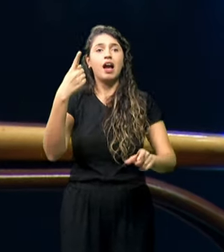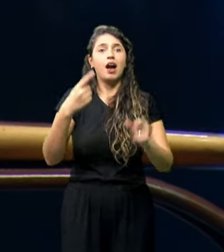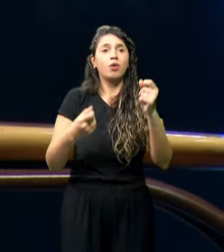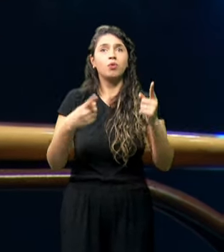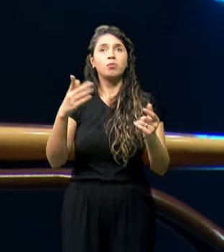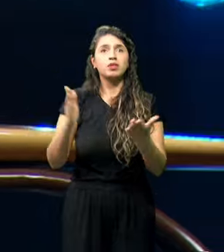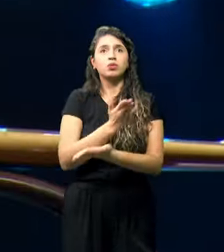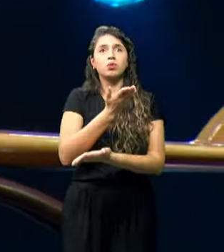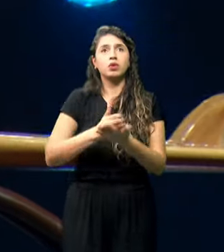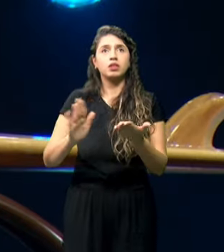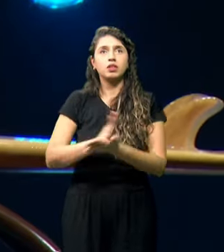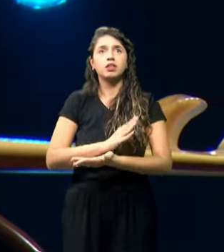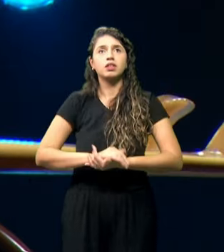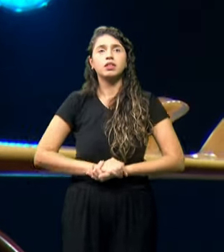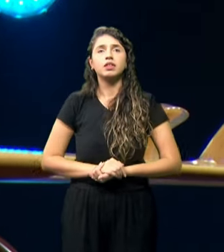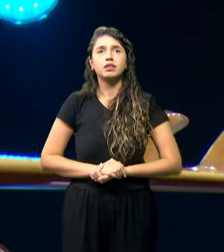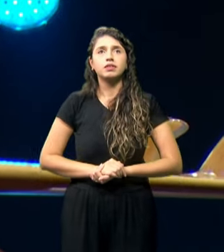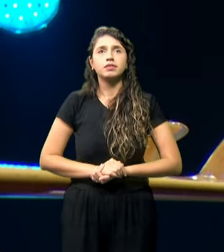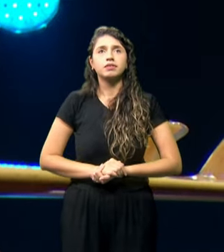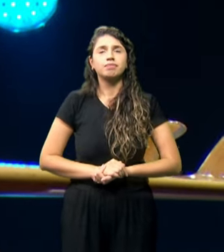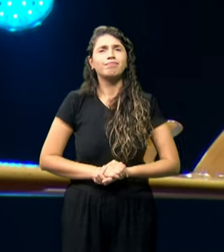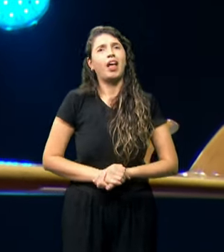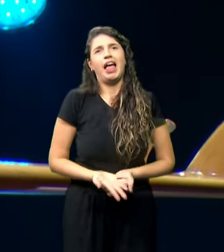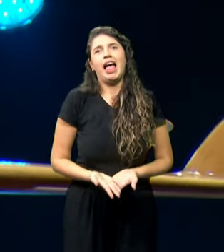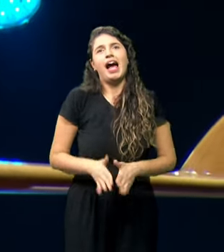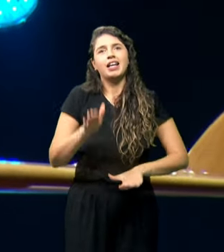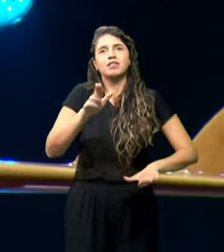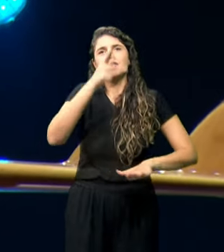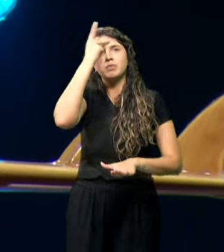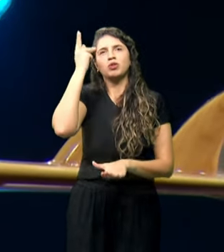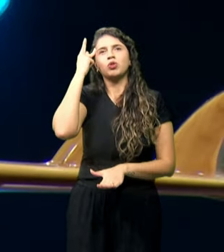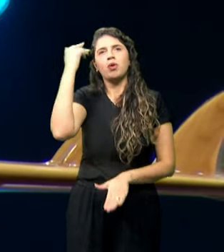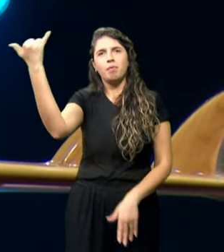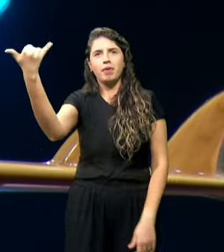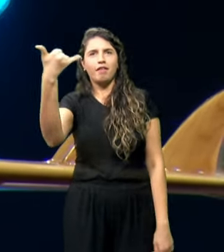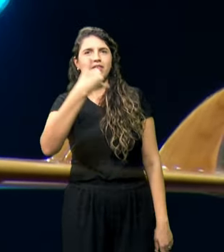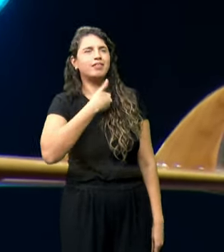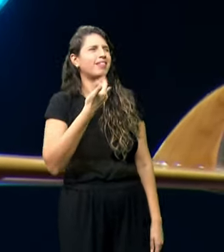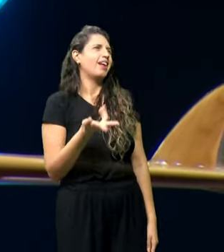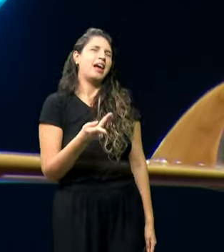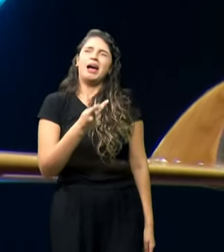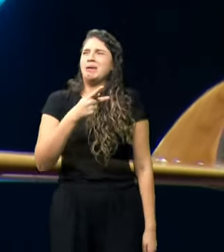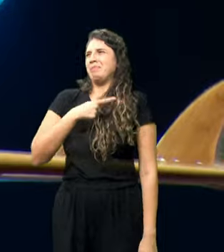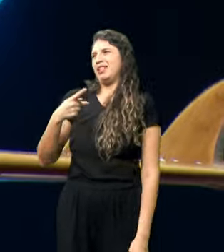Não, não é possível, pastor. O senhor não conhece o lar que eu fui criado.